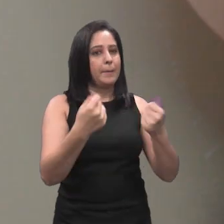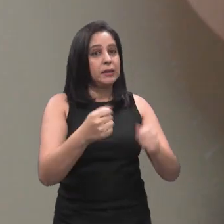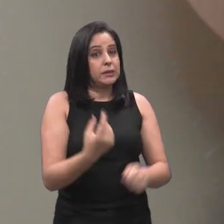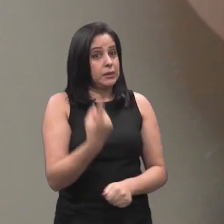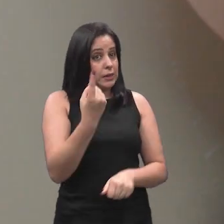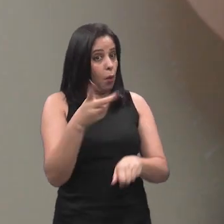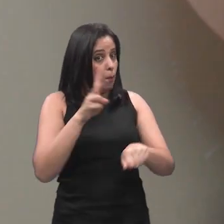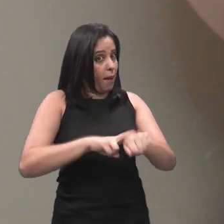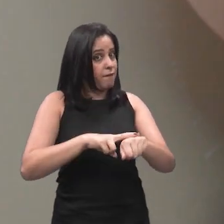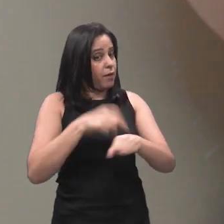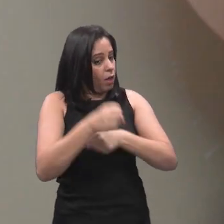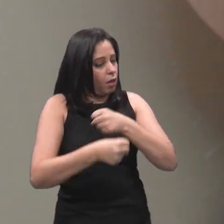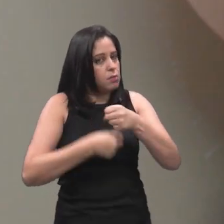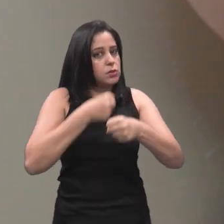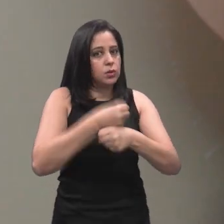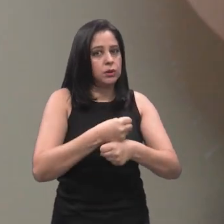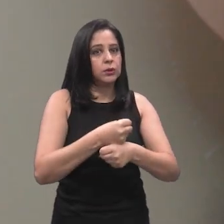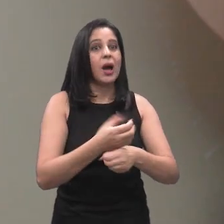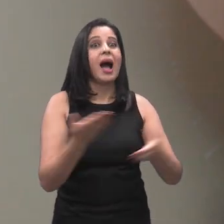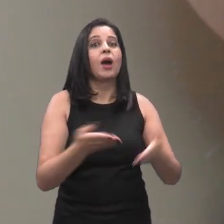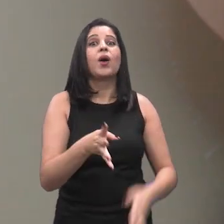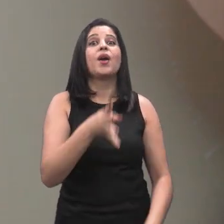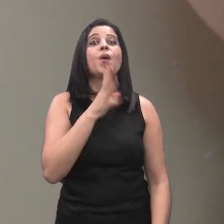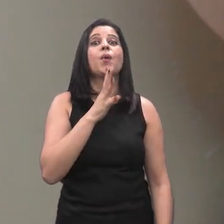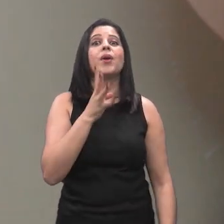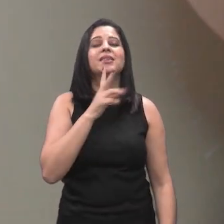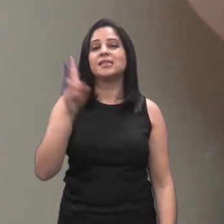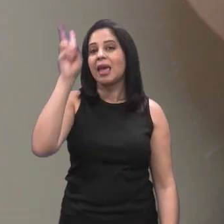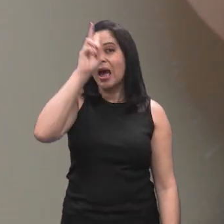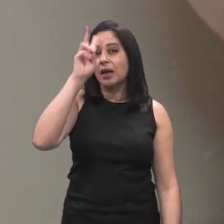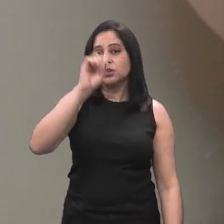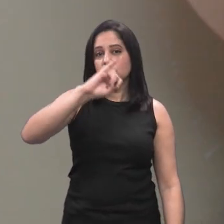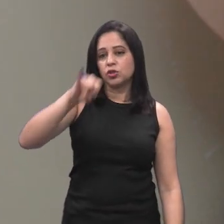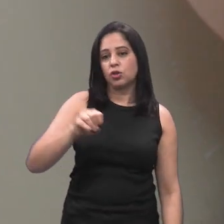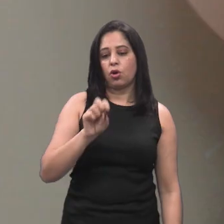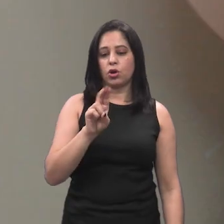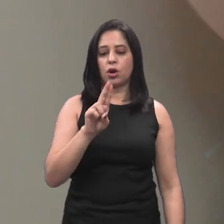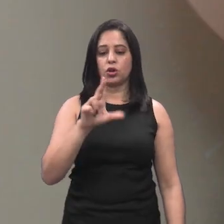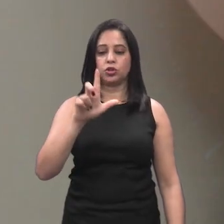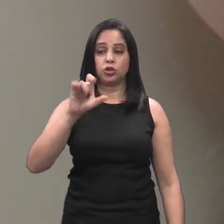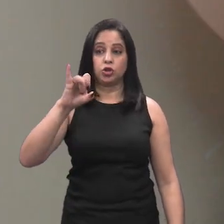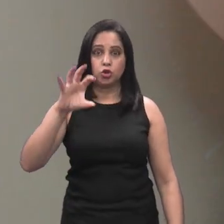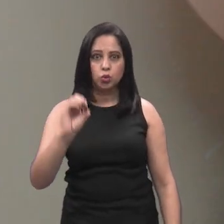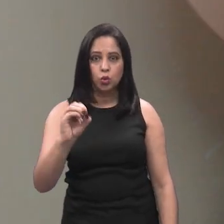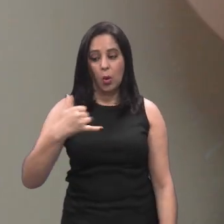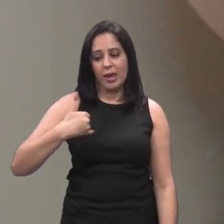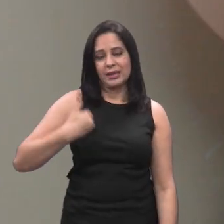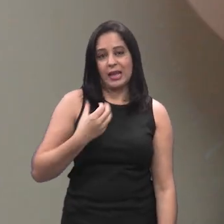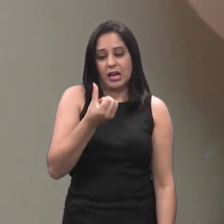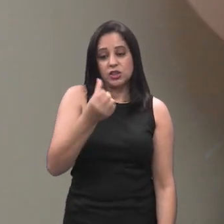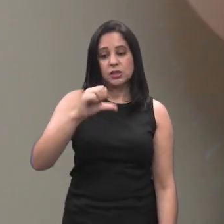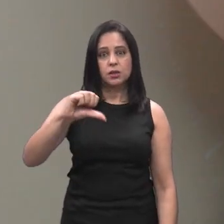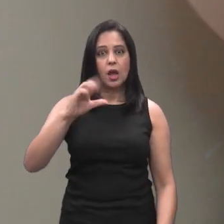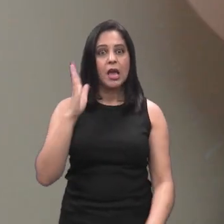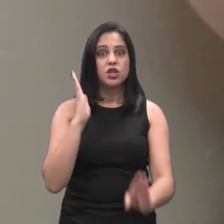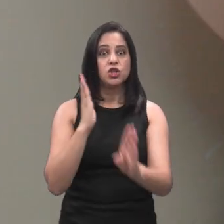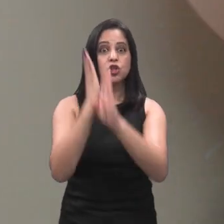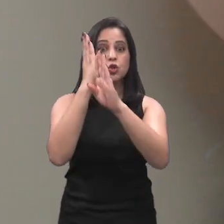a gente vai conhecer agora a história do seu Júlio, de 69 anos, que ele descobriu que tem pressão